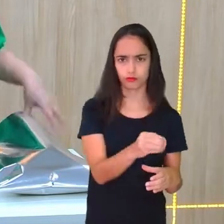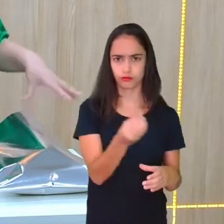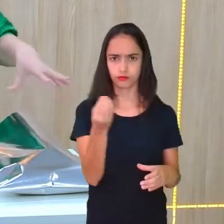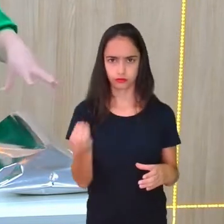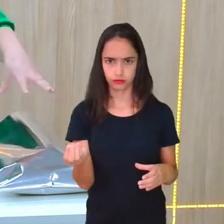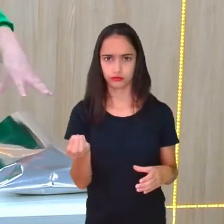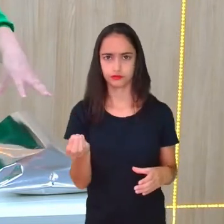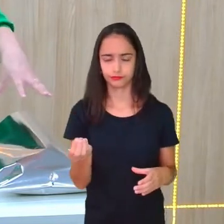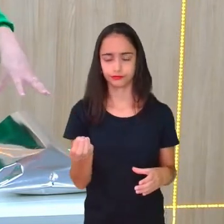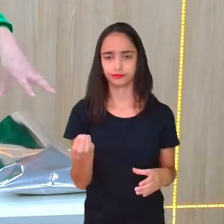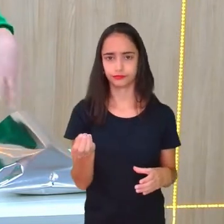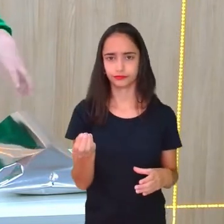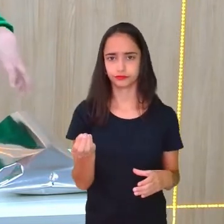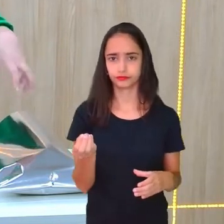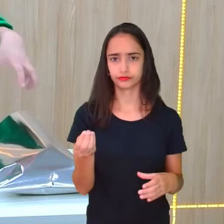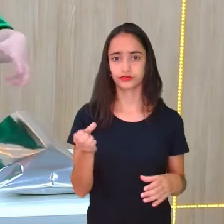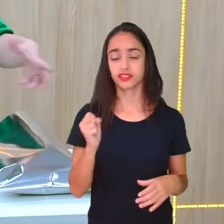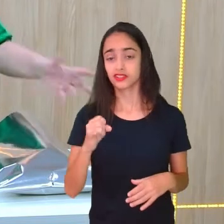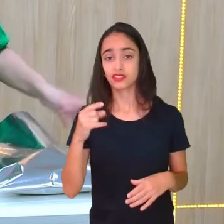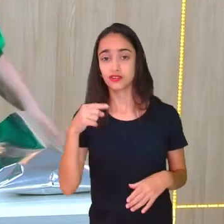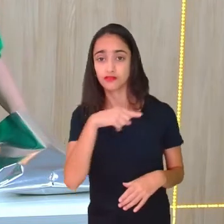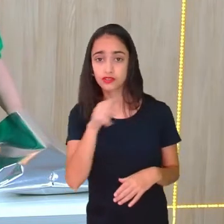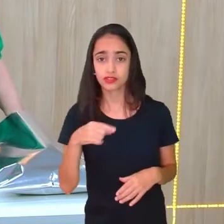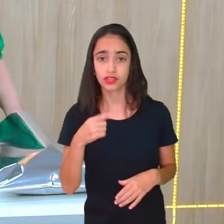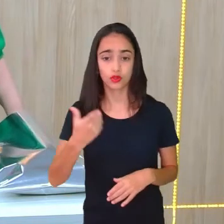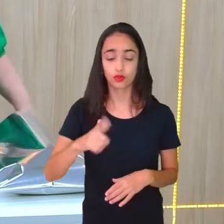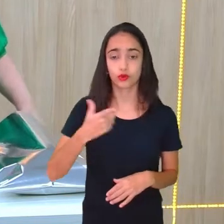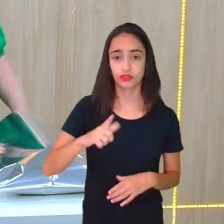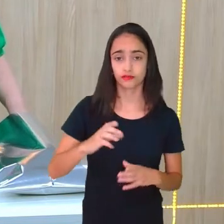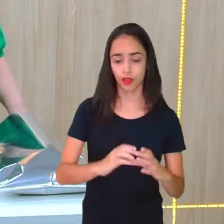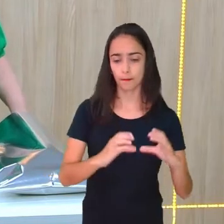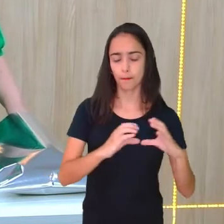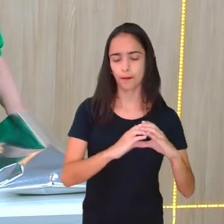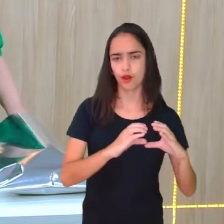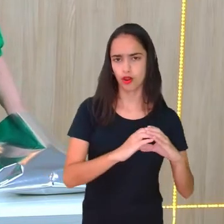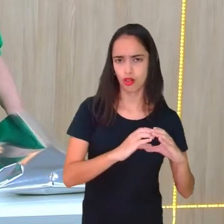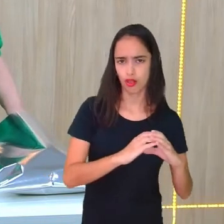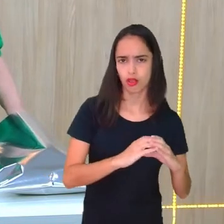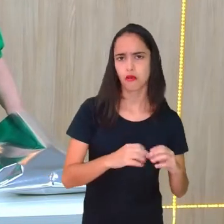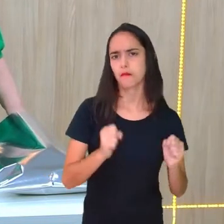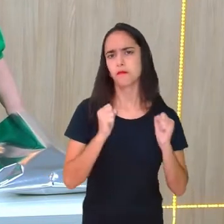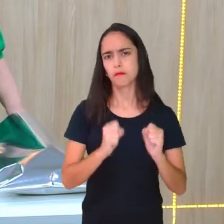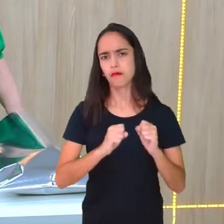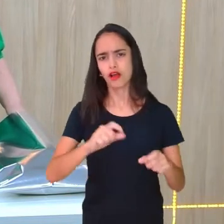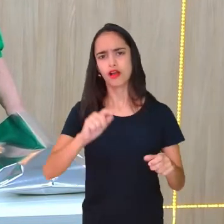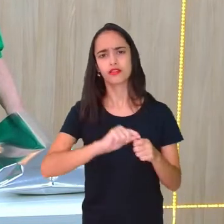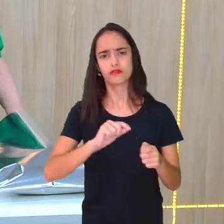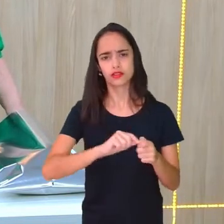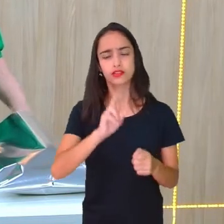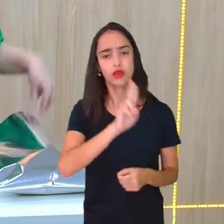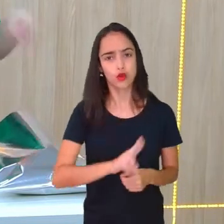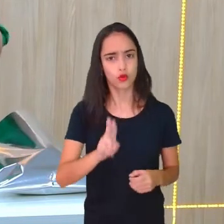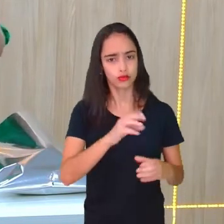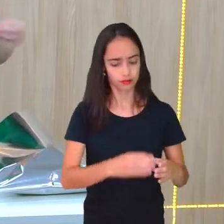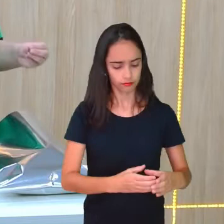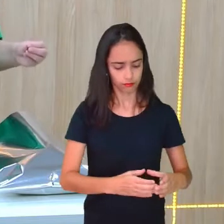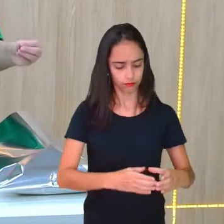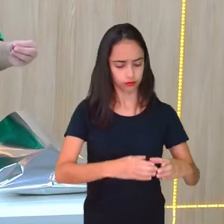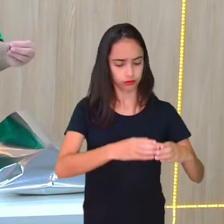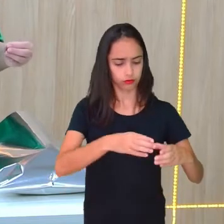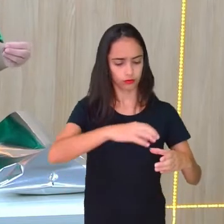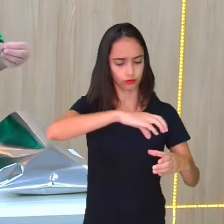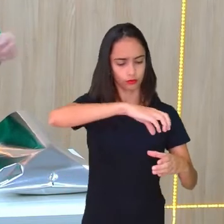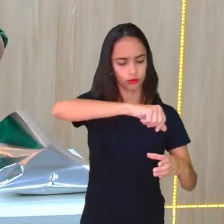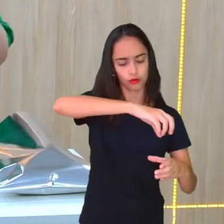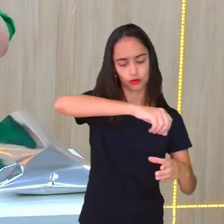bolinha. É, essas bolinhas de plástico colorida. Ó, pode? Claro que você pode pensar usando as tampinhas